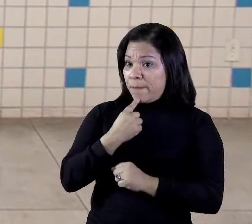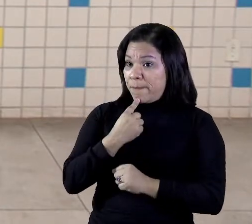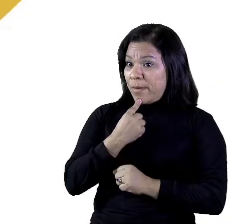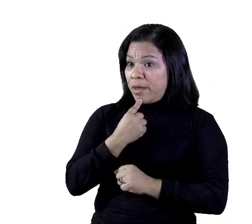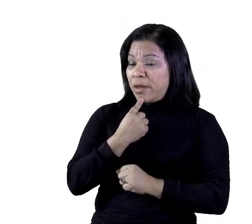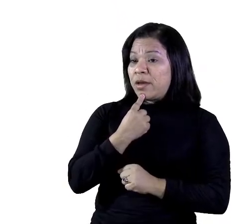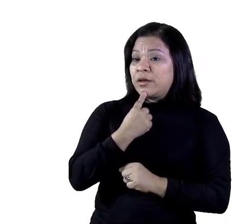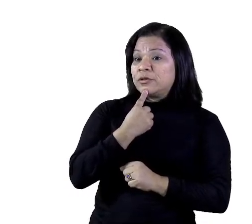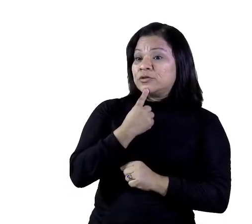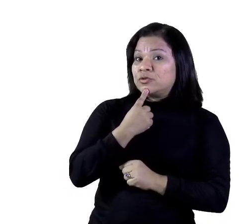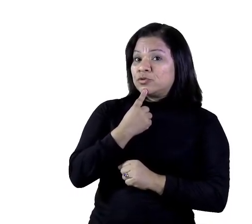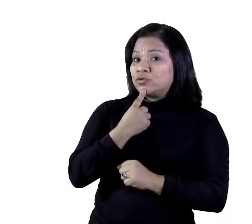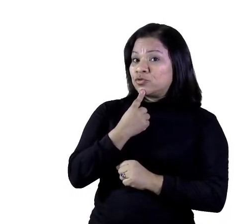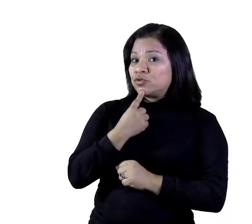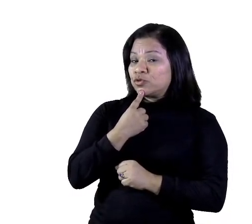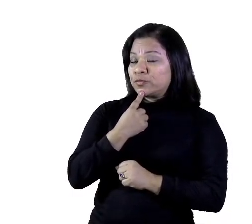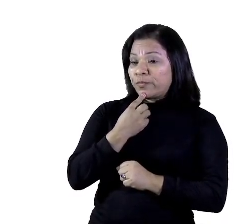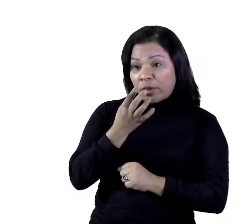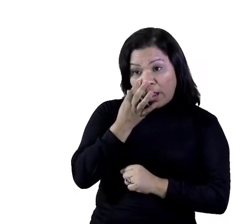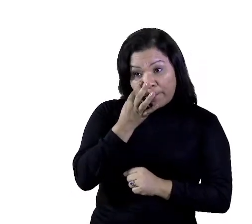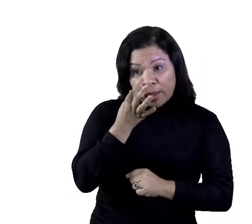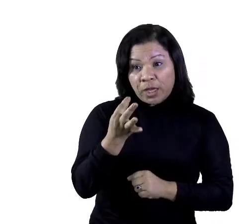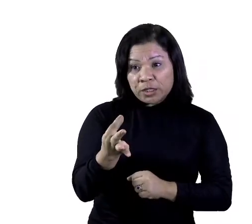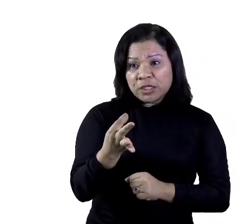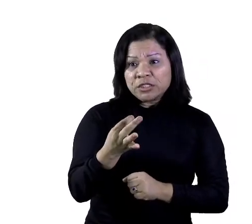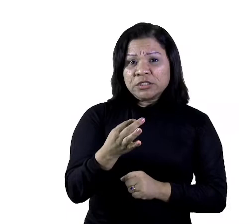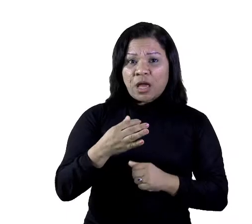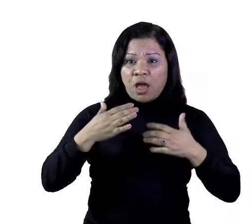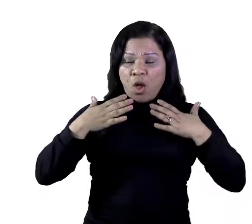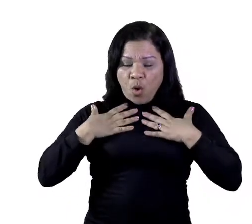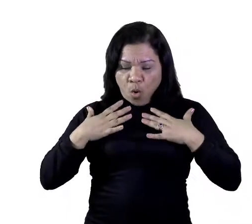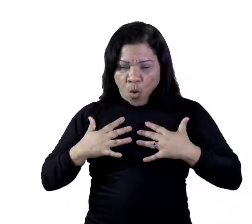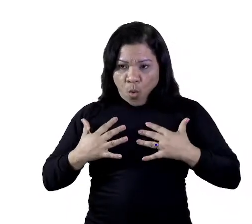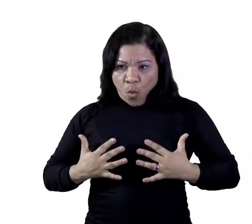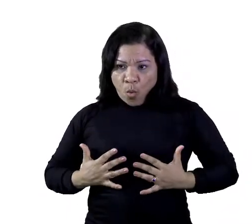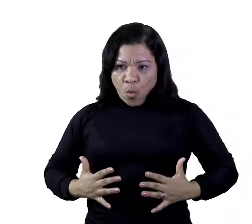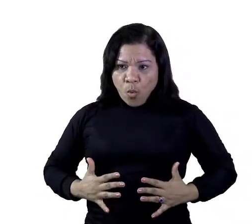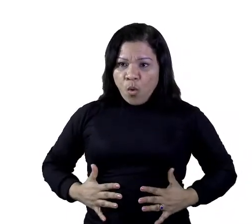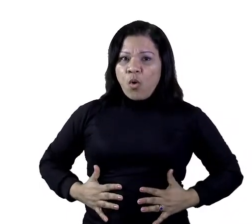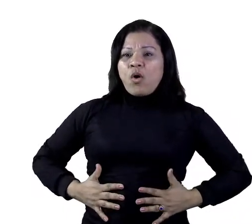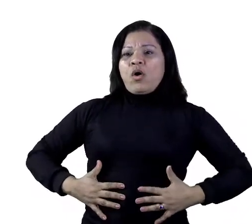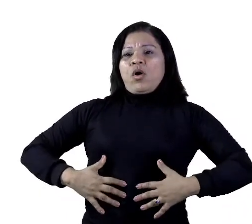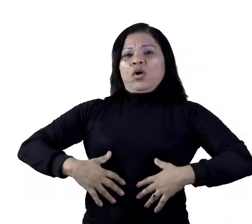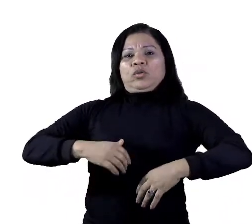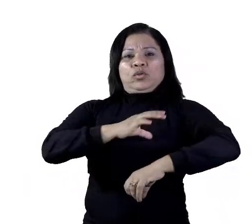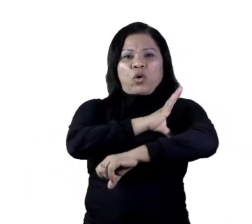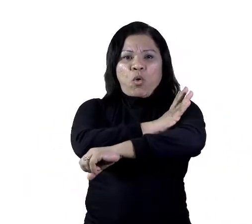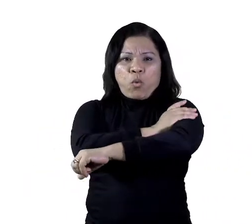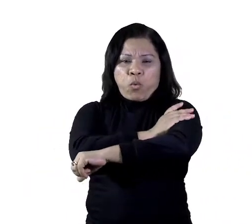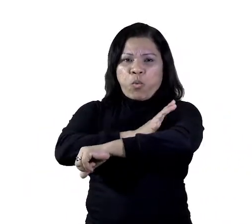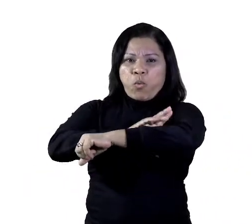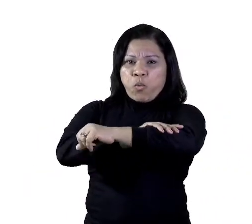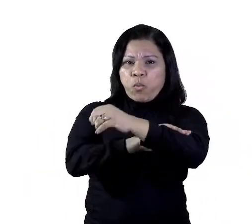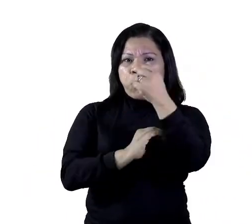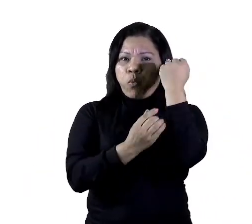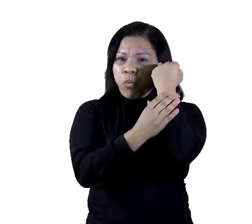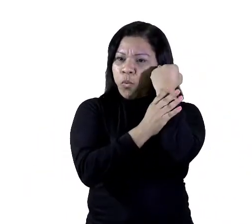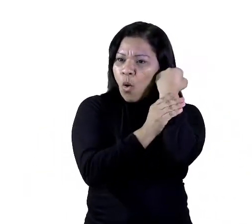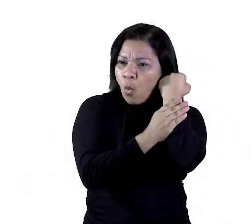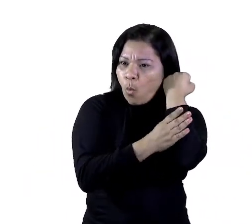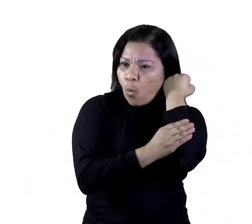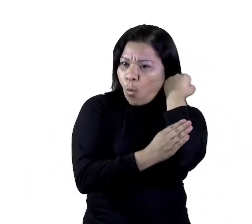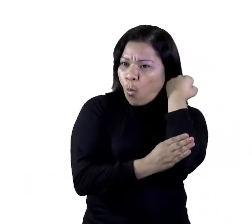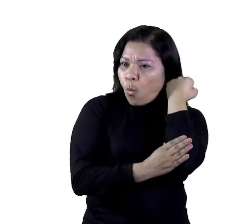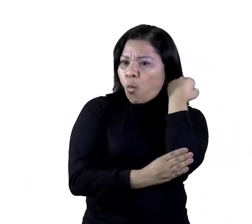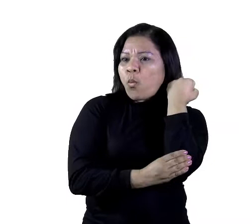bem isso. Nós somos cobertos de músculo, todo o nosso organismo é coberto de músculo. E, né,